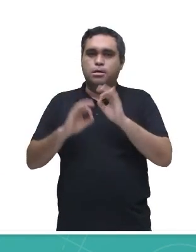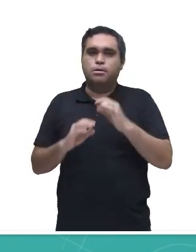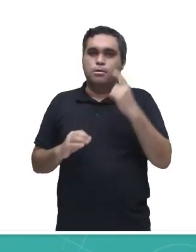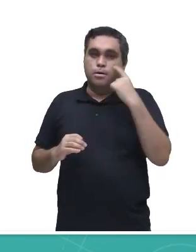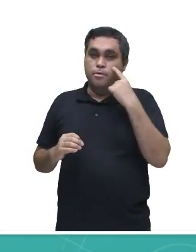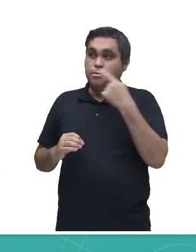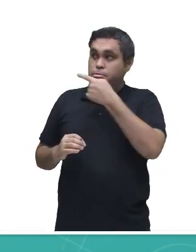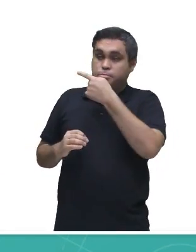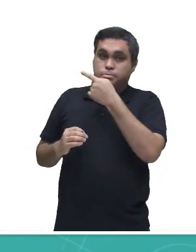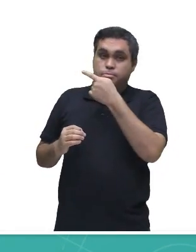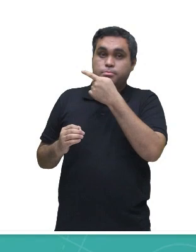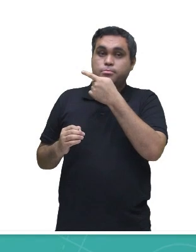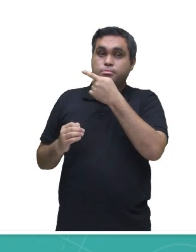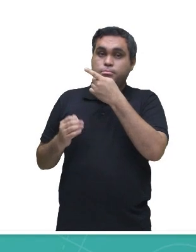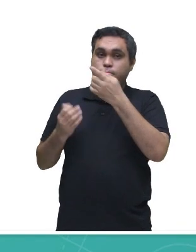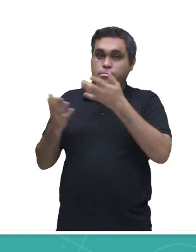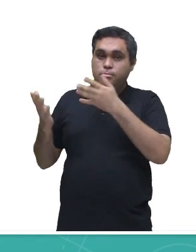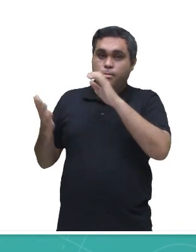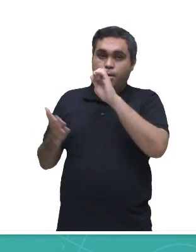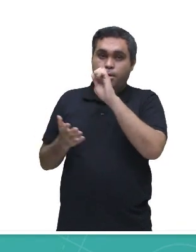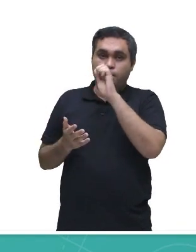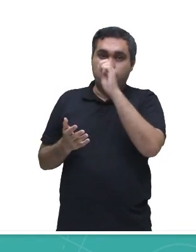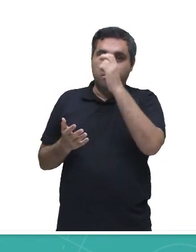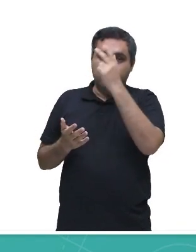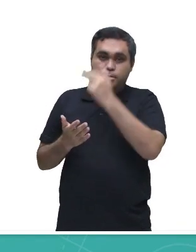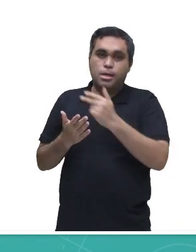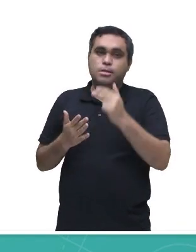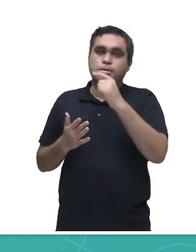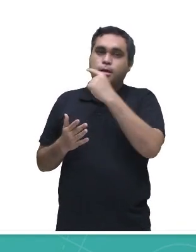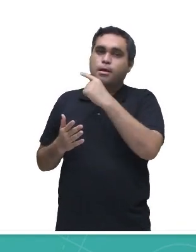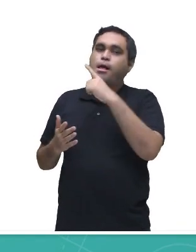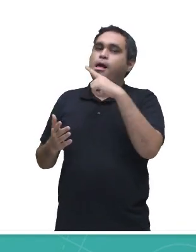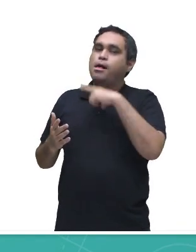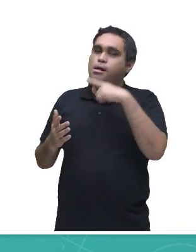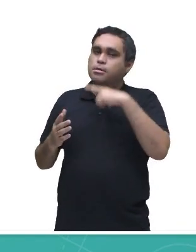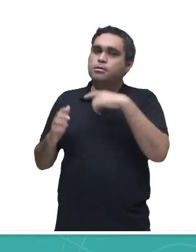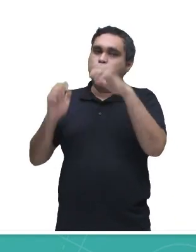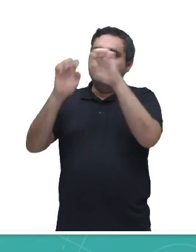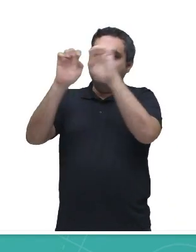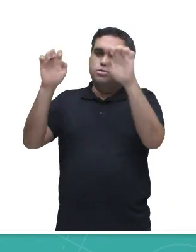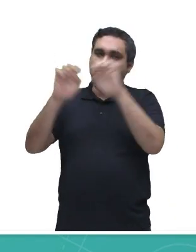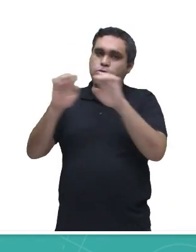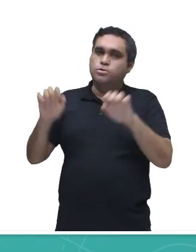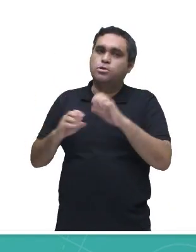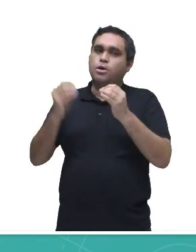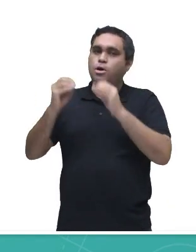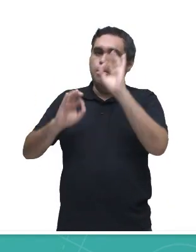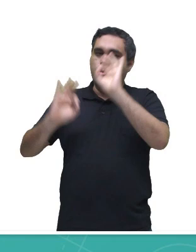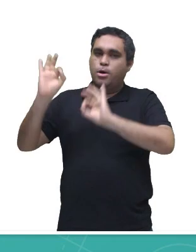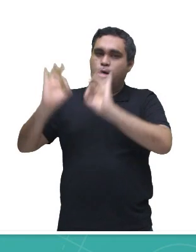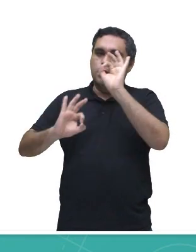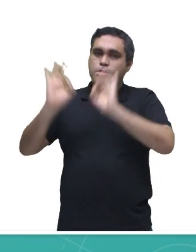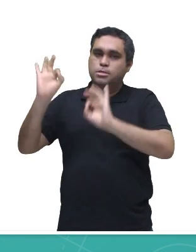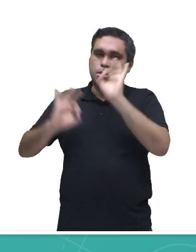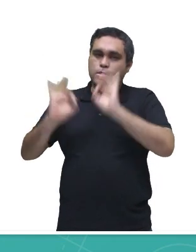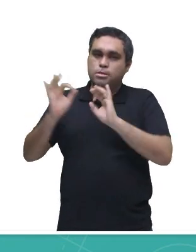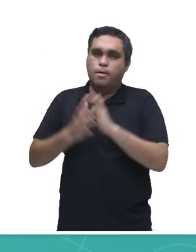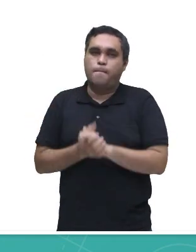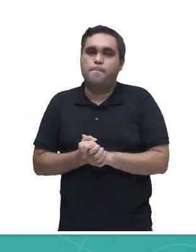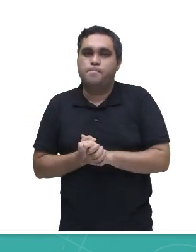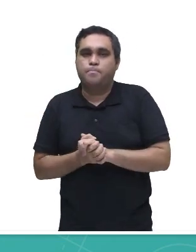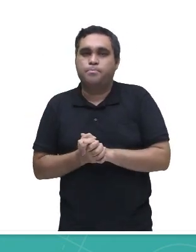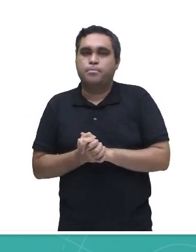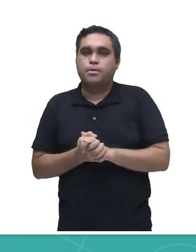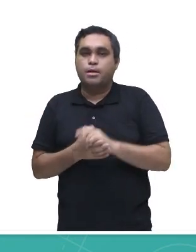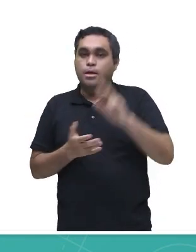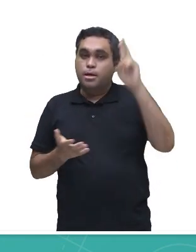nesse desenho, como a gente traz para vocês aí todas as estruturas, como elas se organizam. Reparem aí que esse exemplo é um exemplo